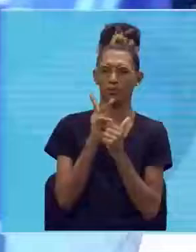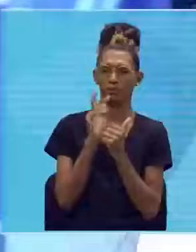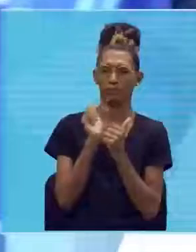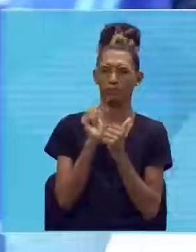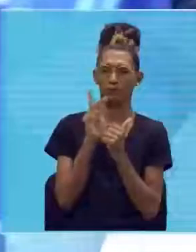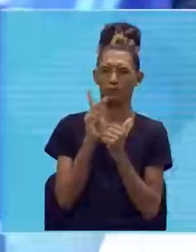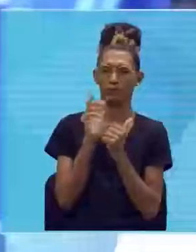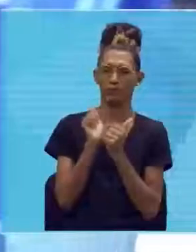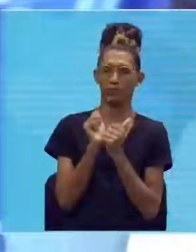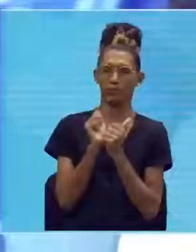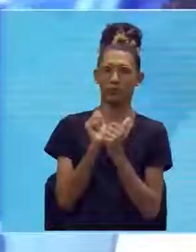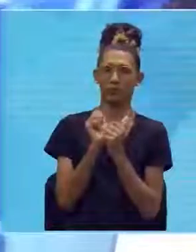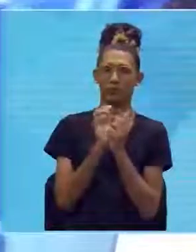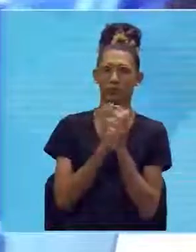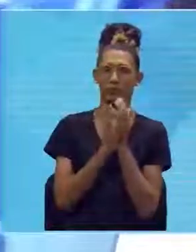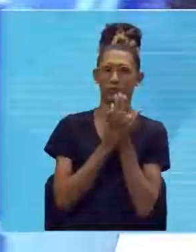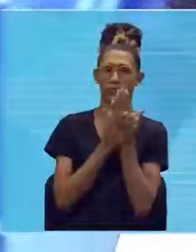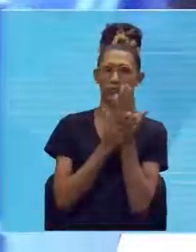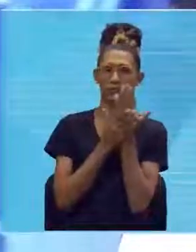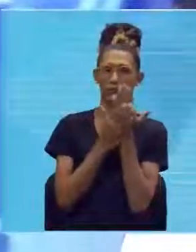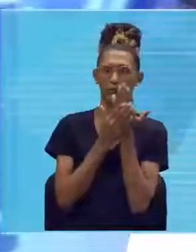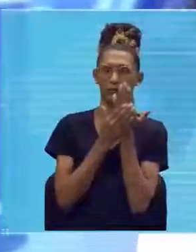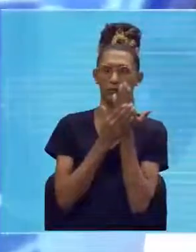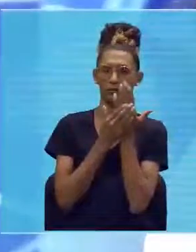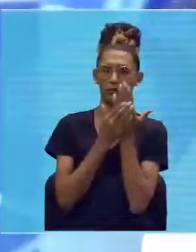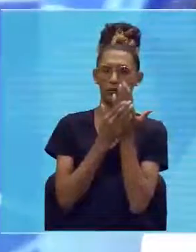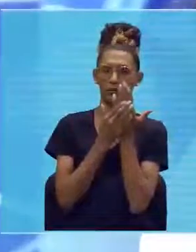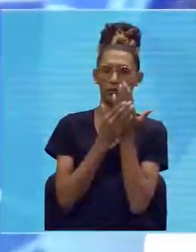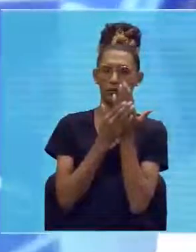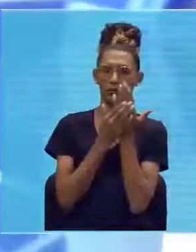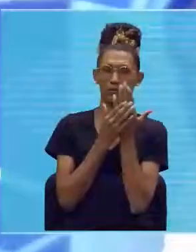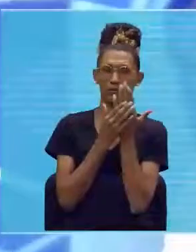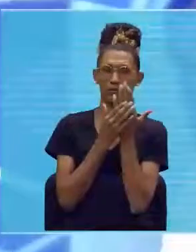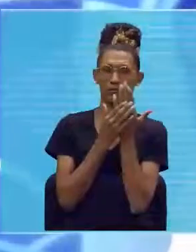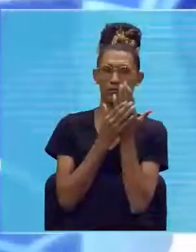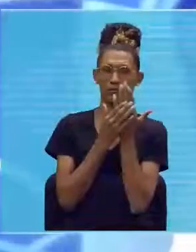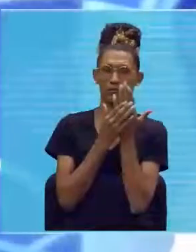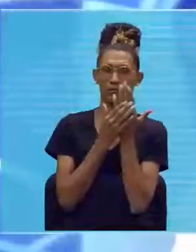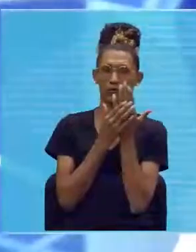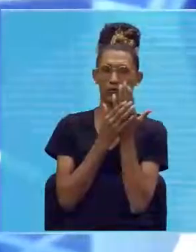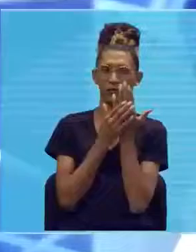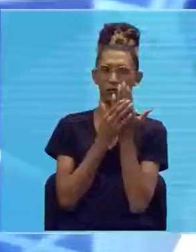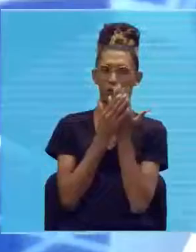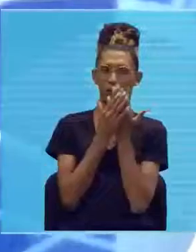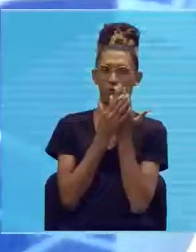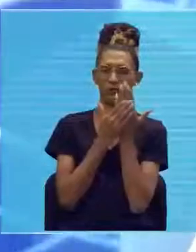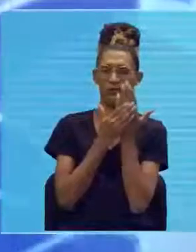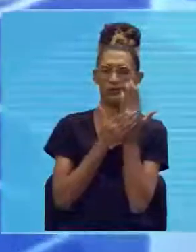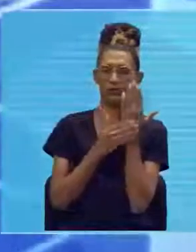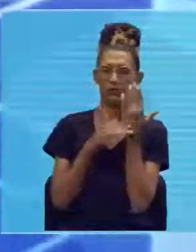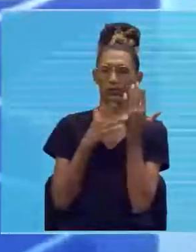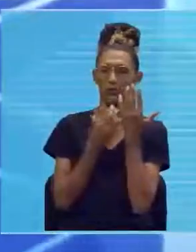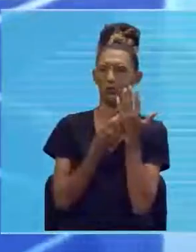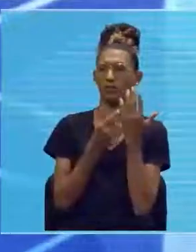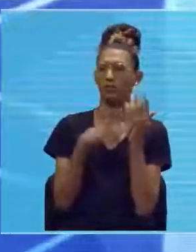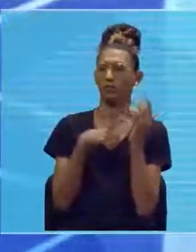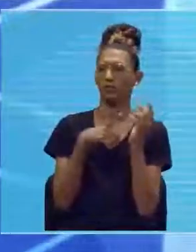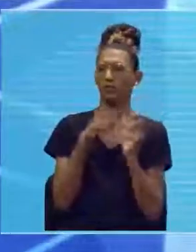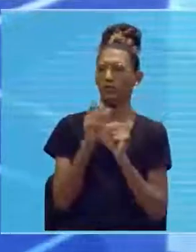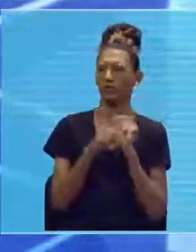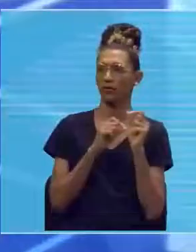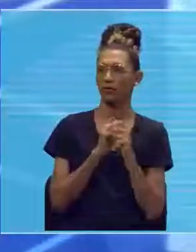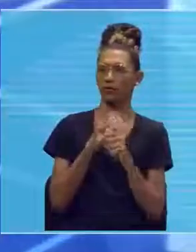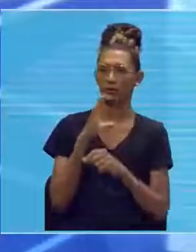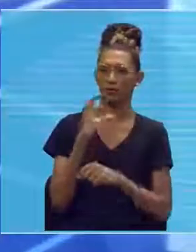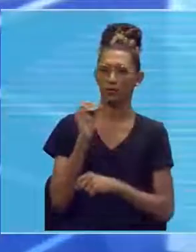atender microfone estar aqui meu amor Então olha só não tá ok aí a gente traz né a